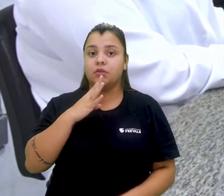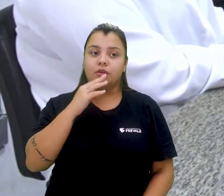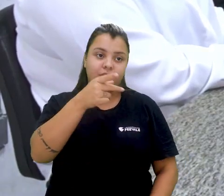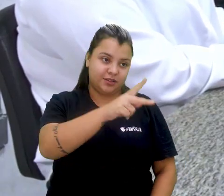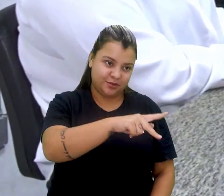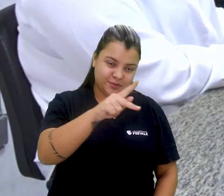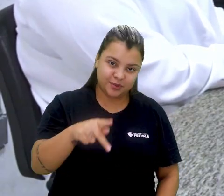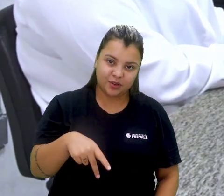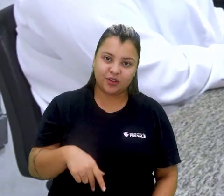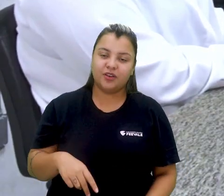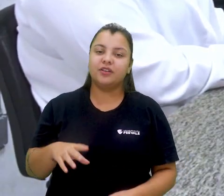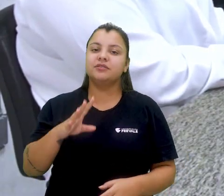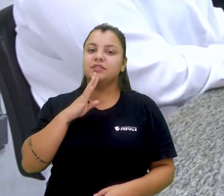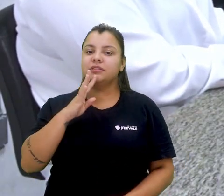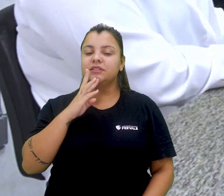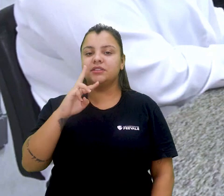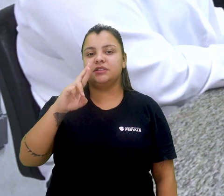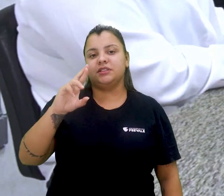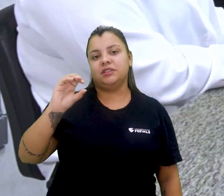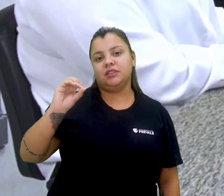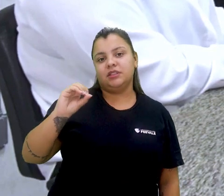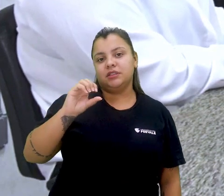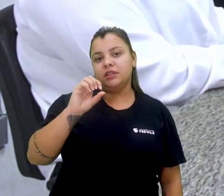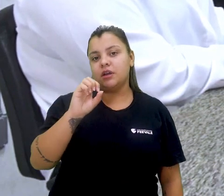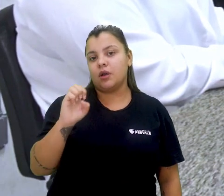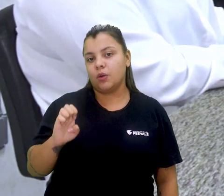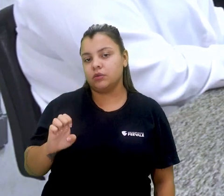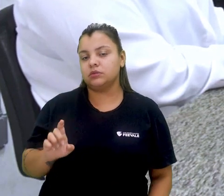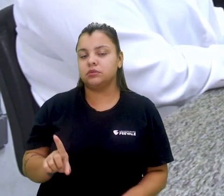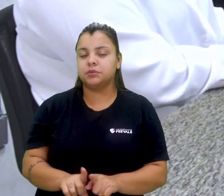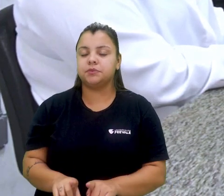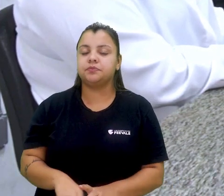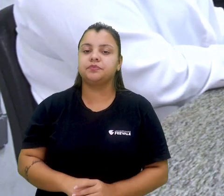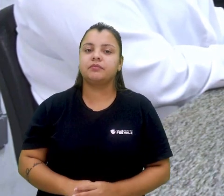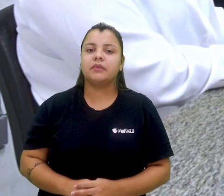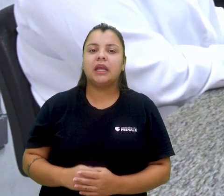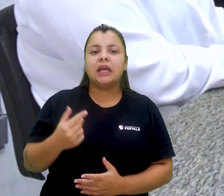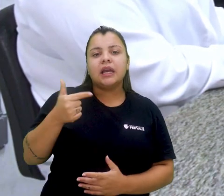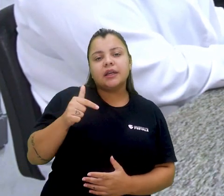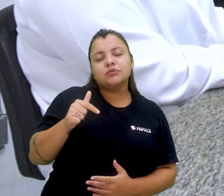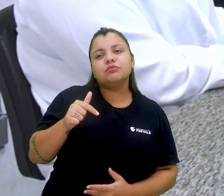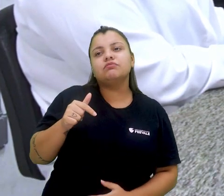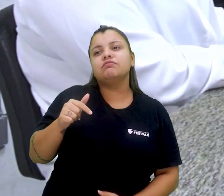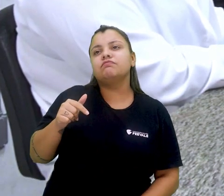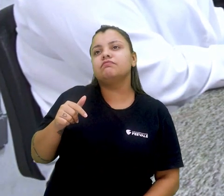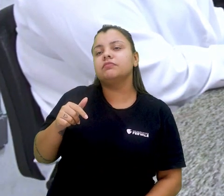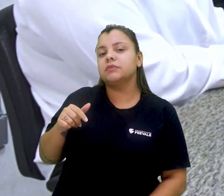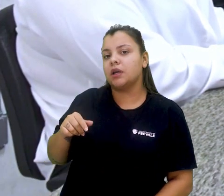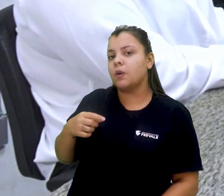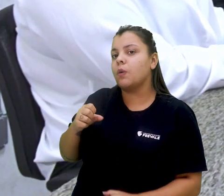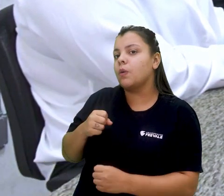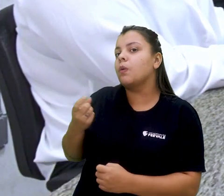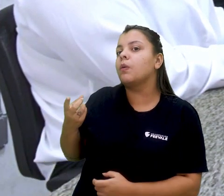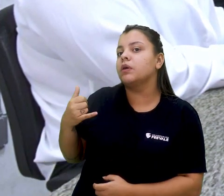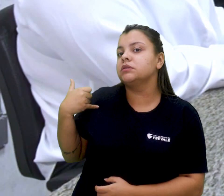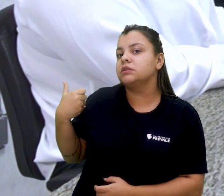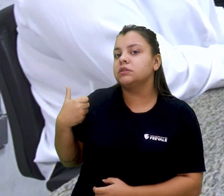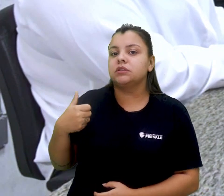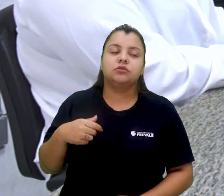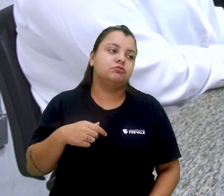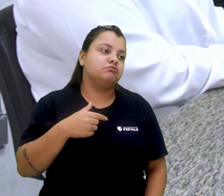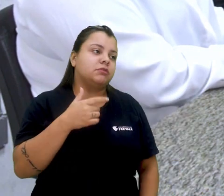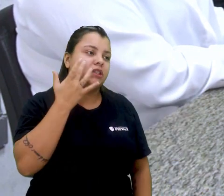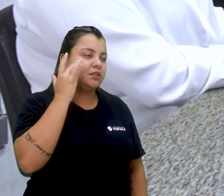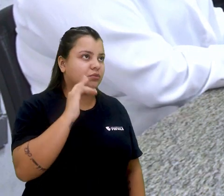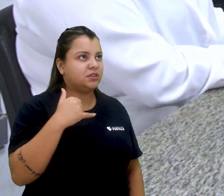a sen que tu foi tu tinha quantos anos lá eu não tenho ao certo na minha cabeça eu tinha entre 18 e